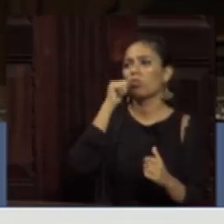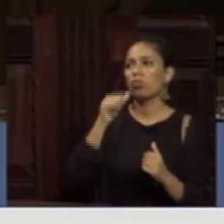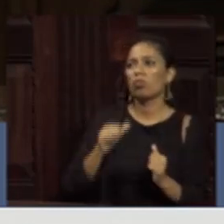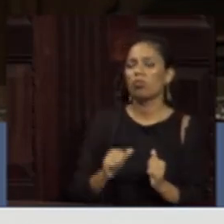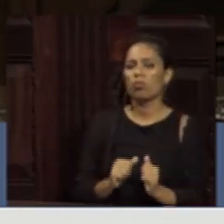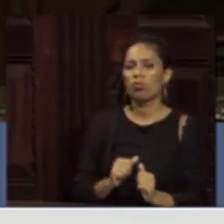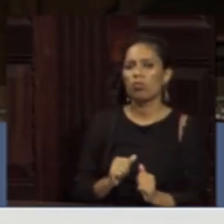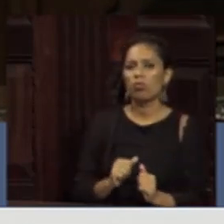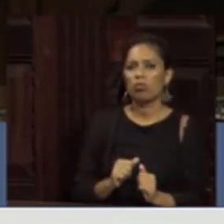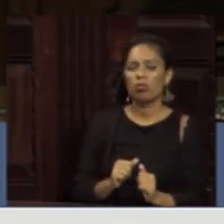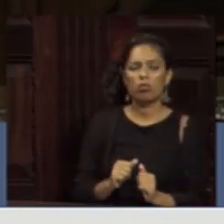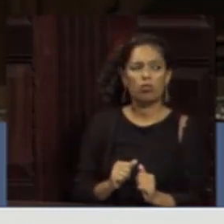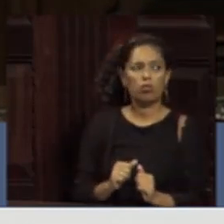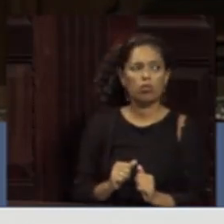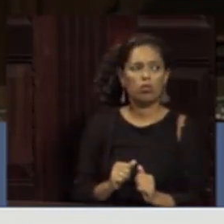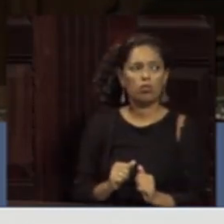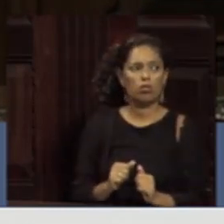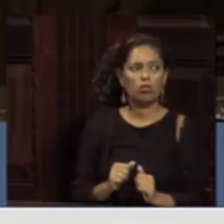não se resolve